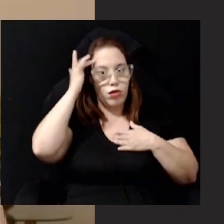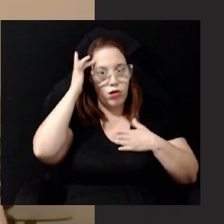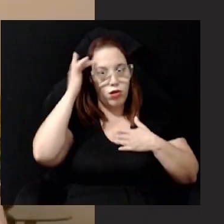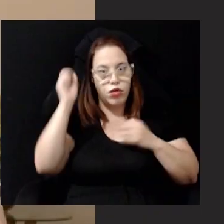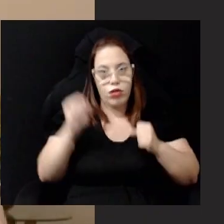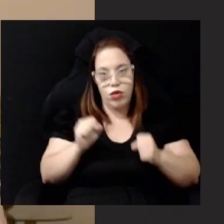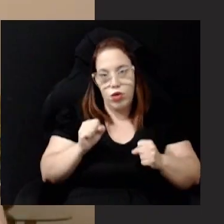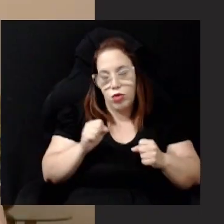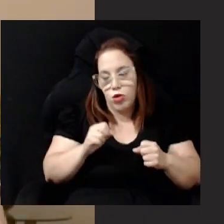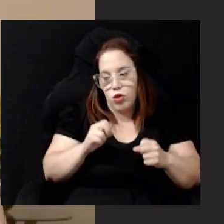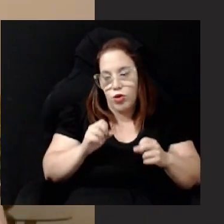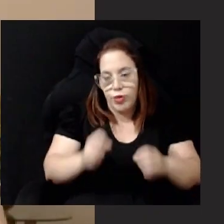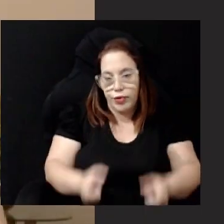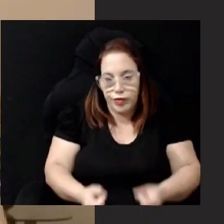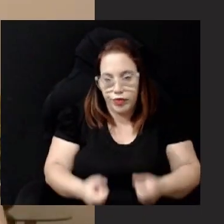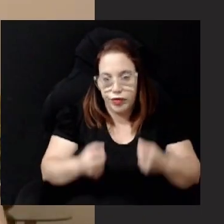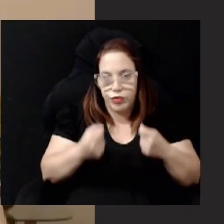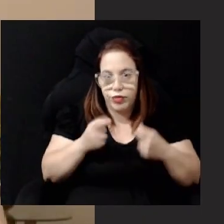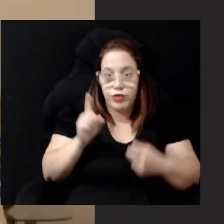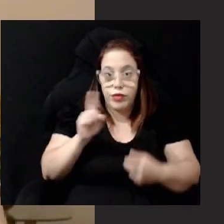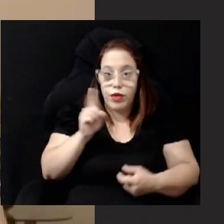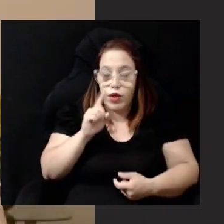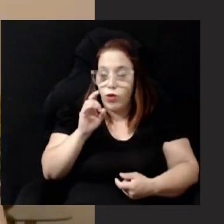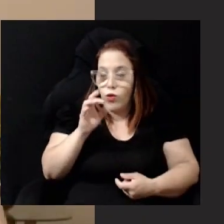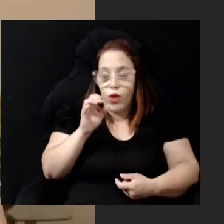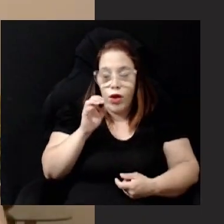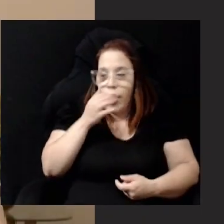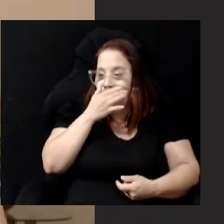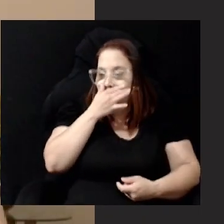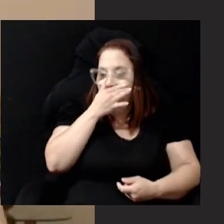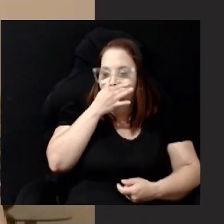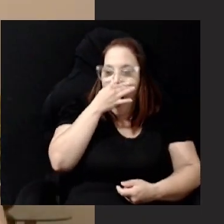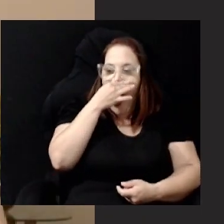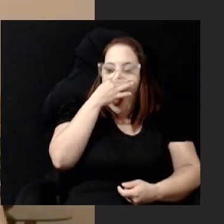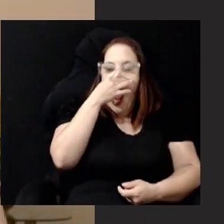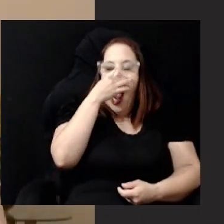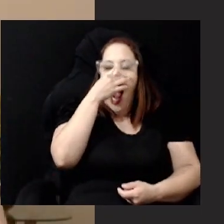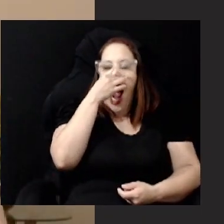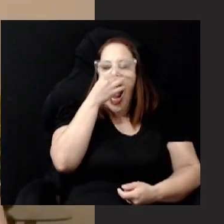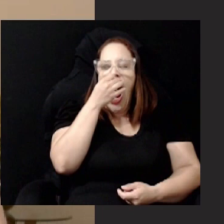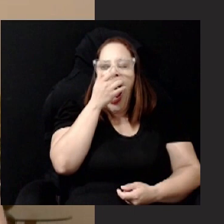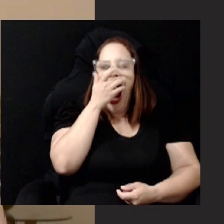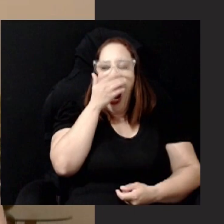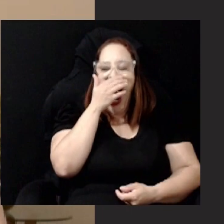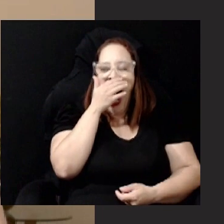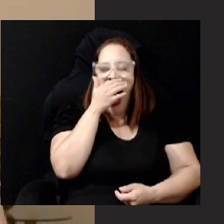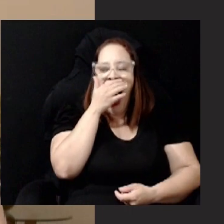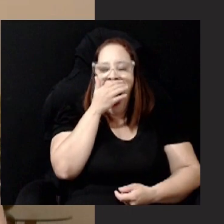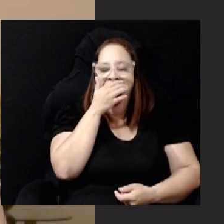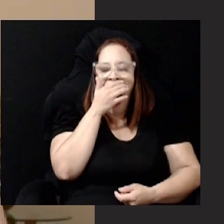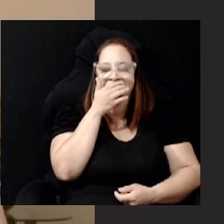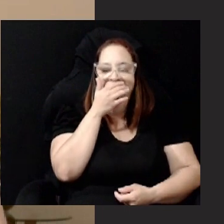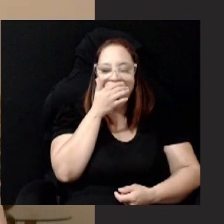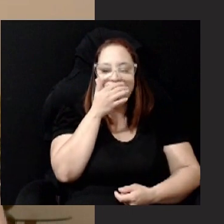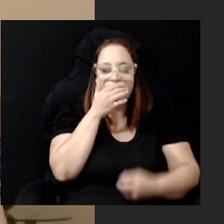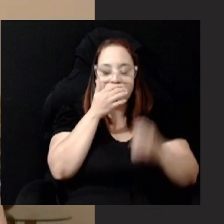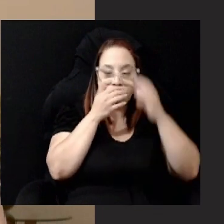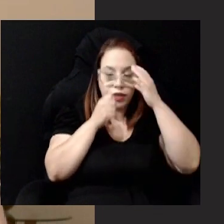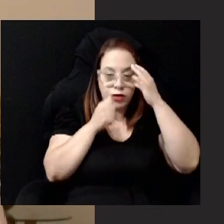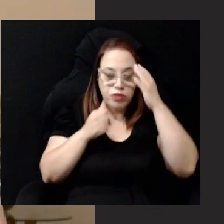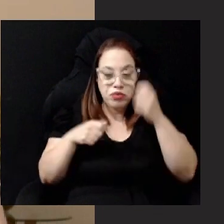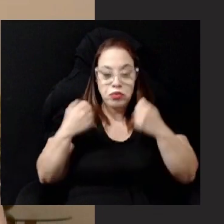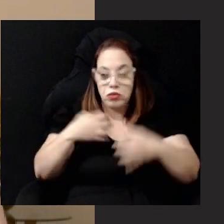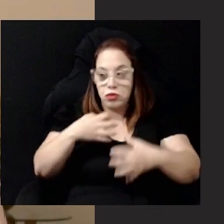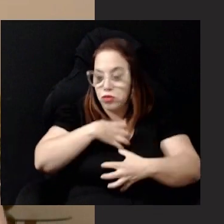aquilo pode ser ou não um câncer. E na maioria das vezes não vai ser, né? O câncer ele vai ser uma raridade. Mas principalmente se